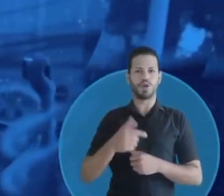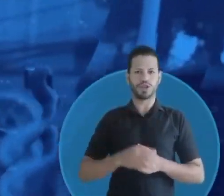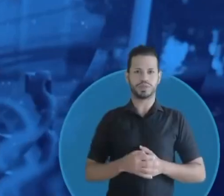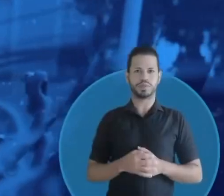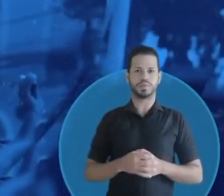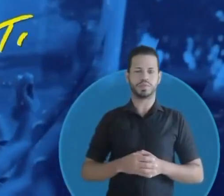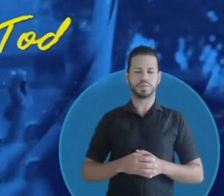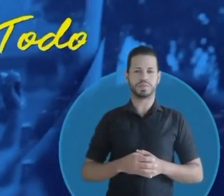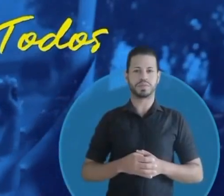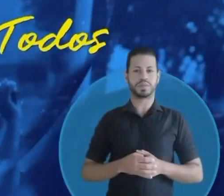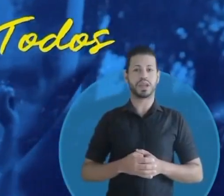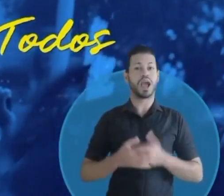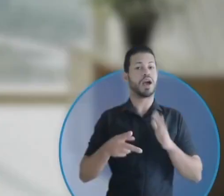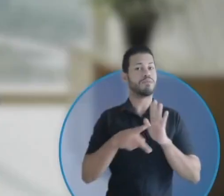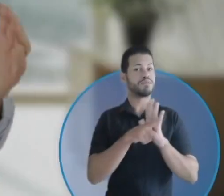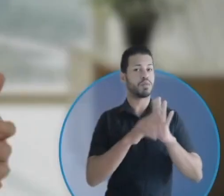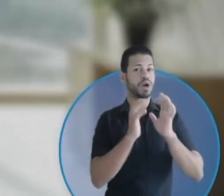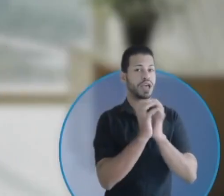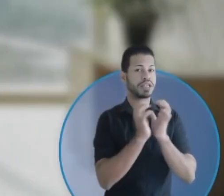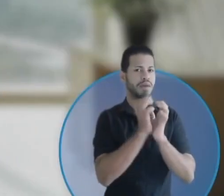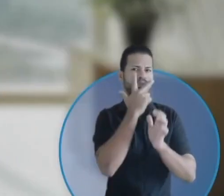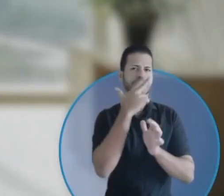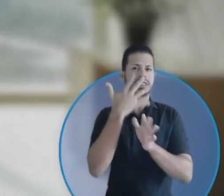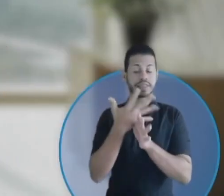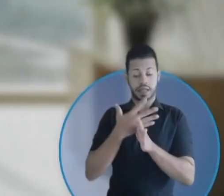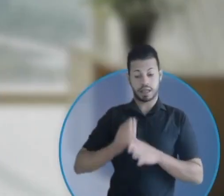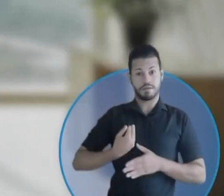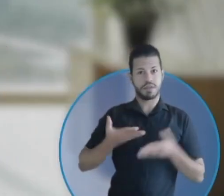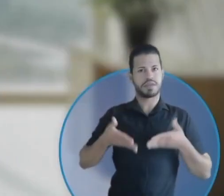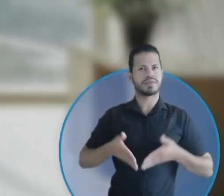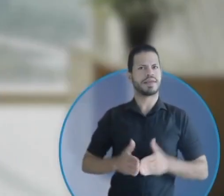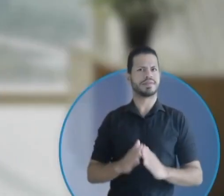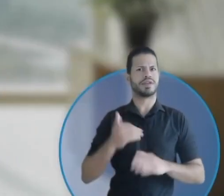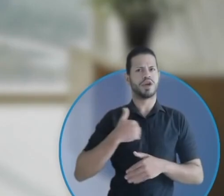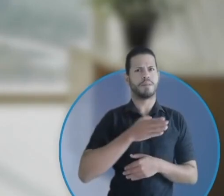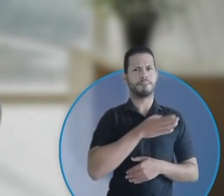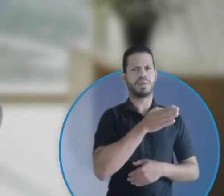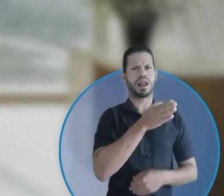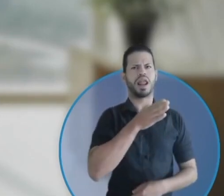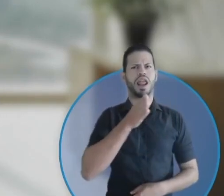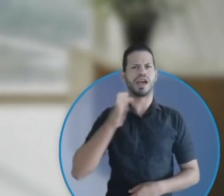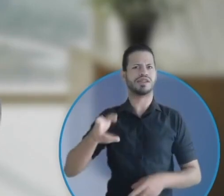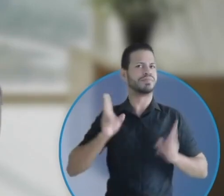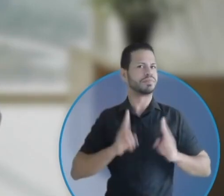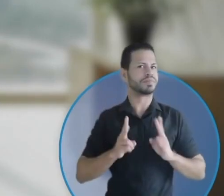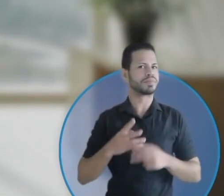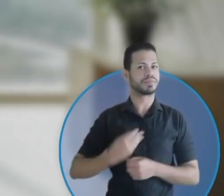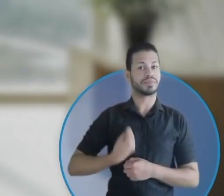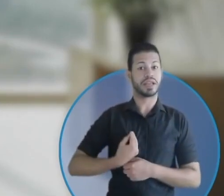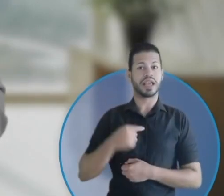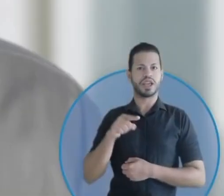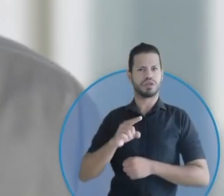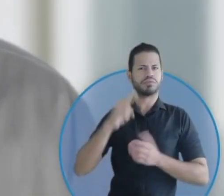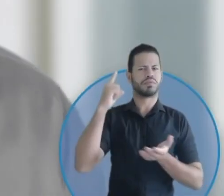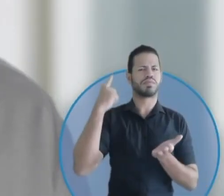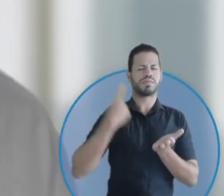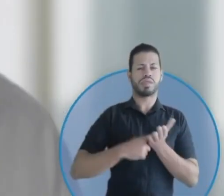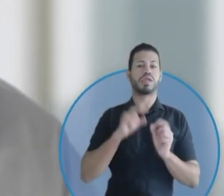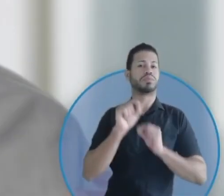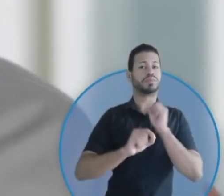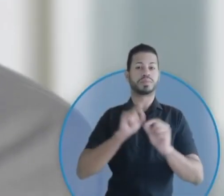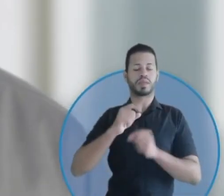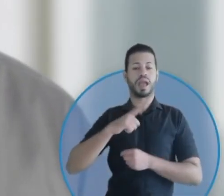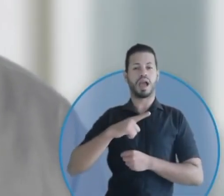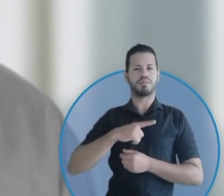Machado, prefeito 22. Recife, cidade onde eu nasci, percorri ele tudo, de cima a baixo. E isso